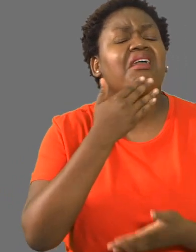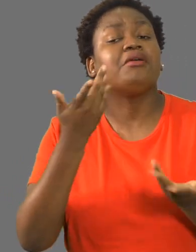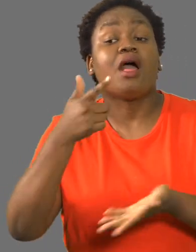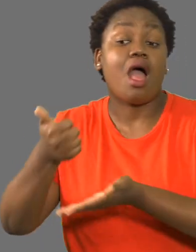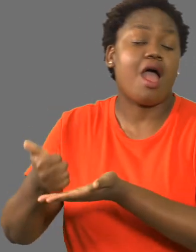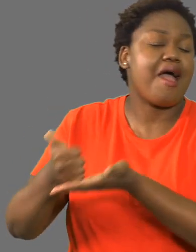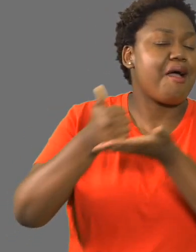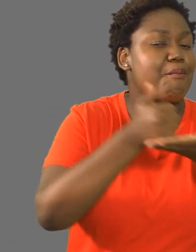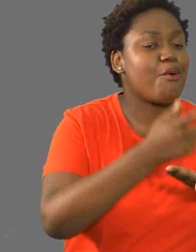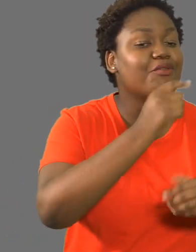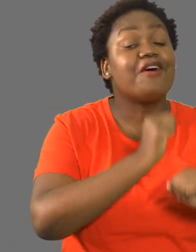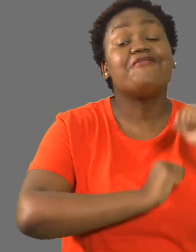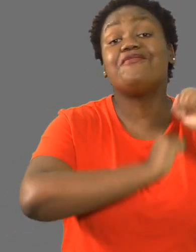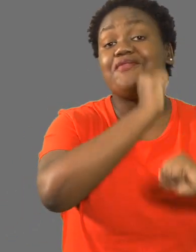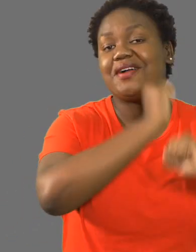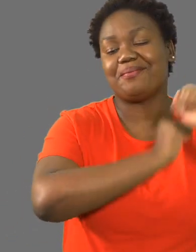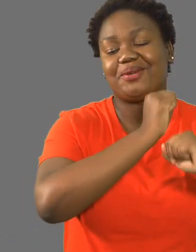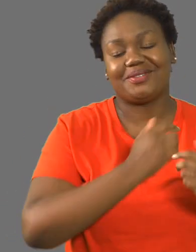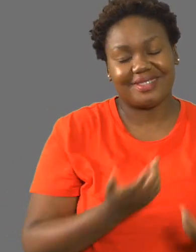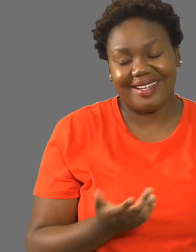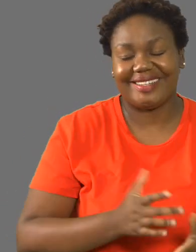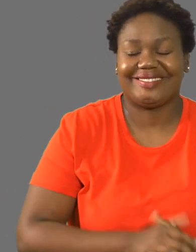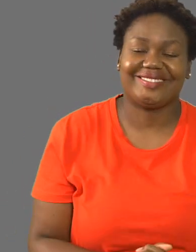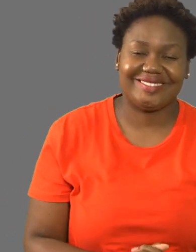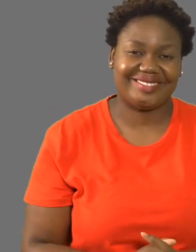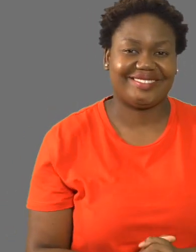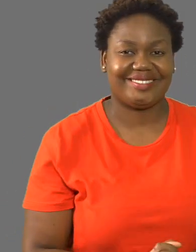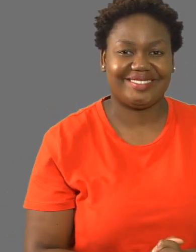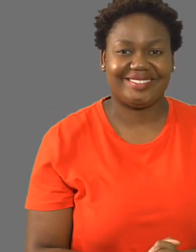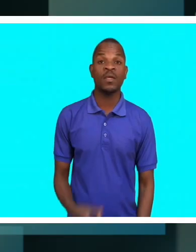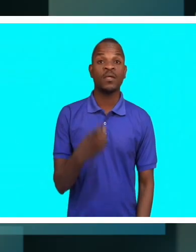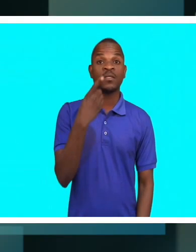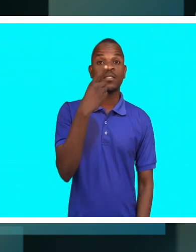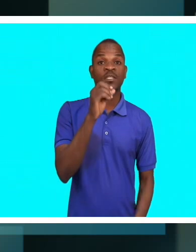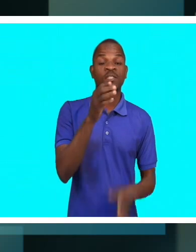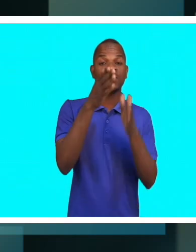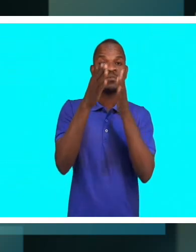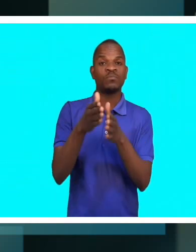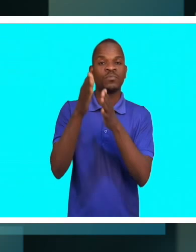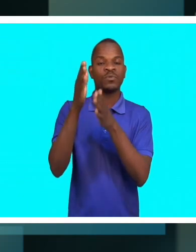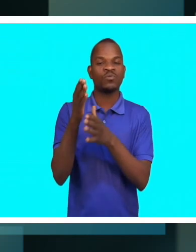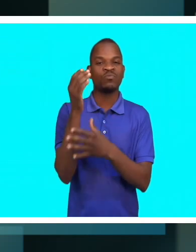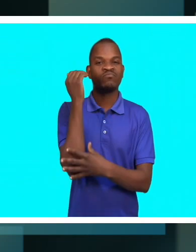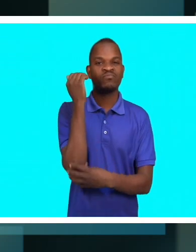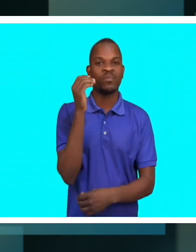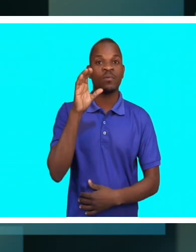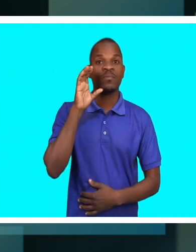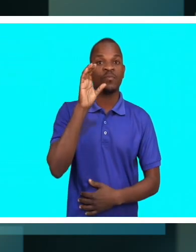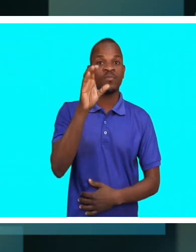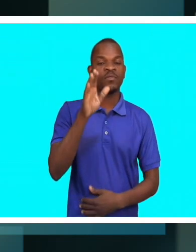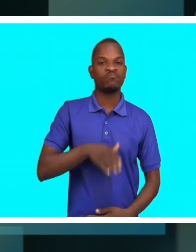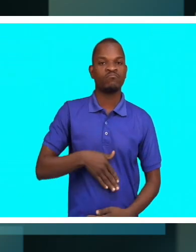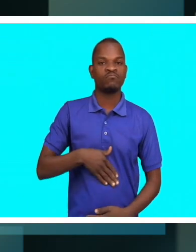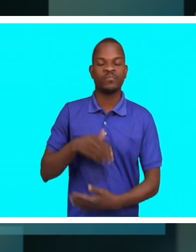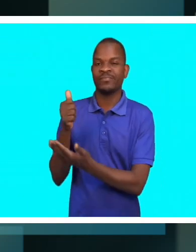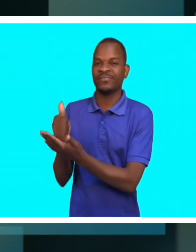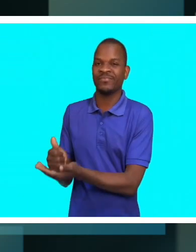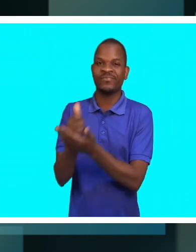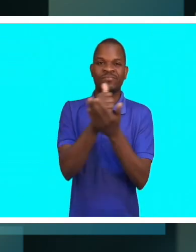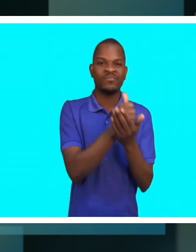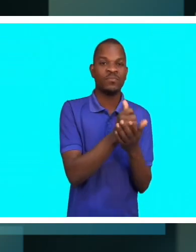inteiramente suportados pela CIR Motors. Dez pessoas desfavorecidas na província de